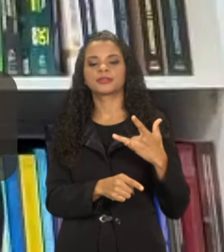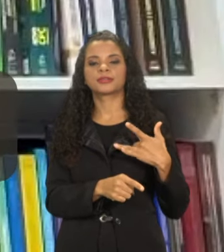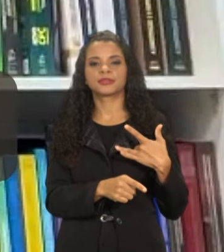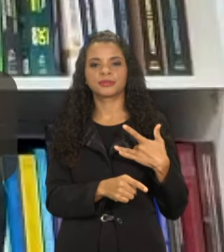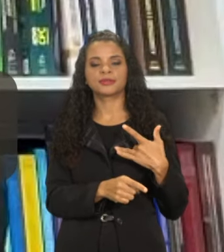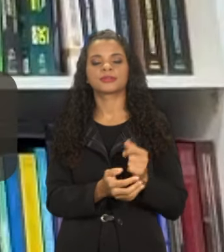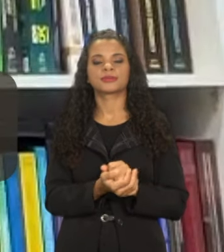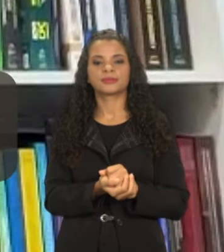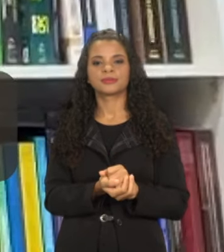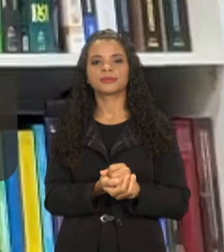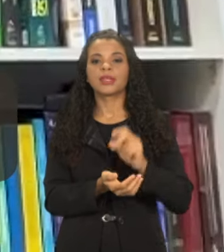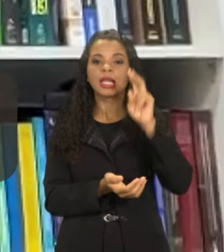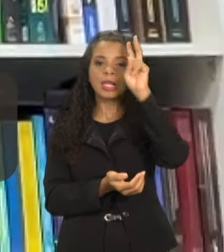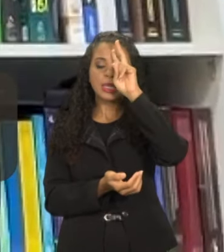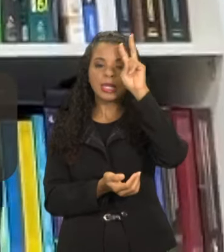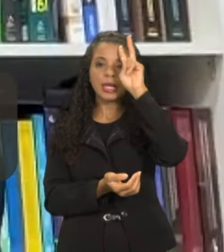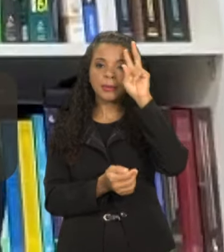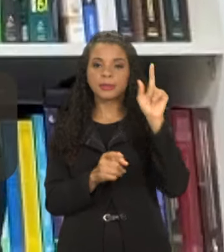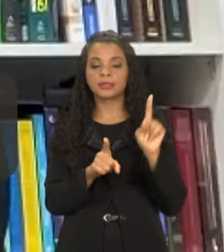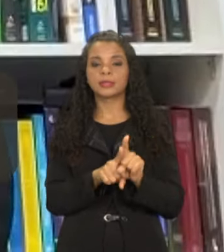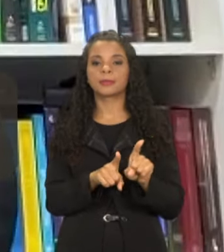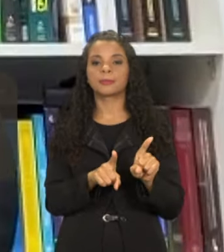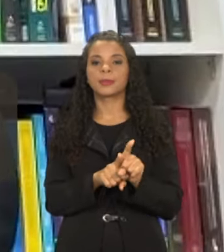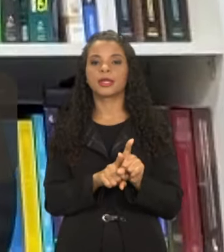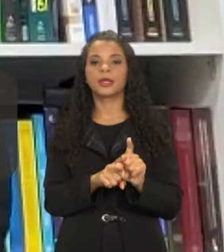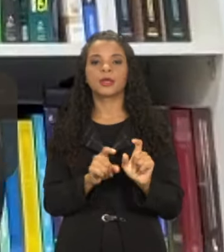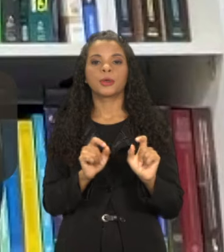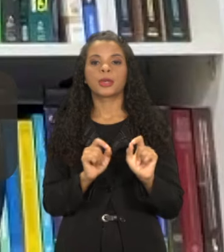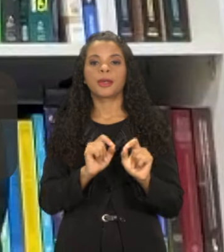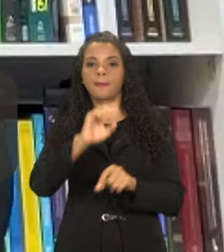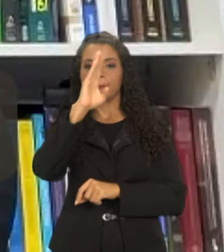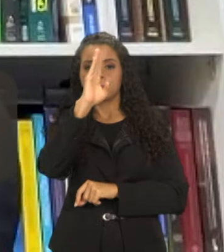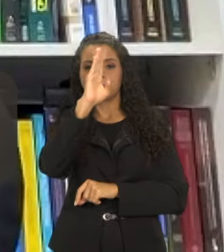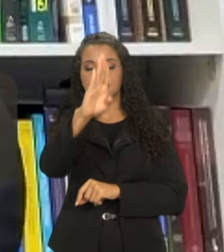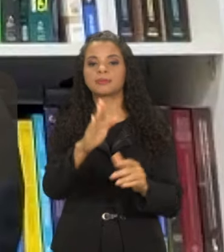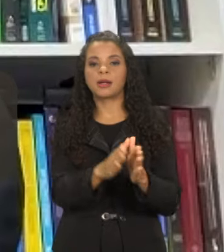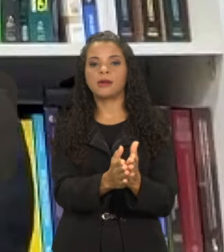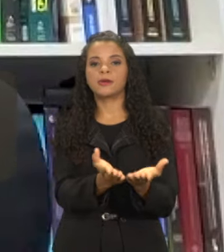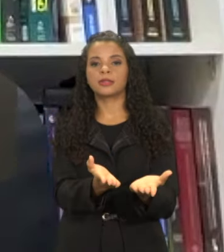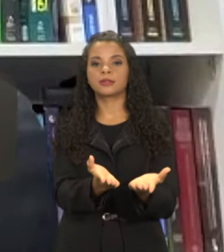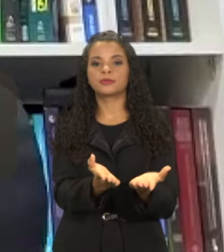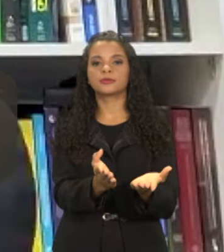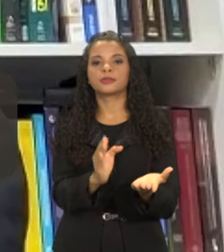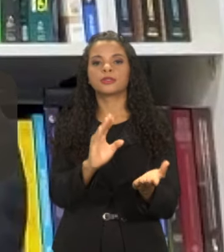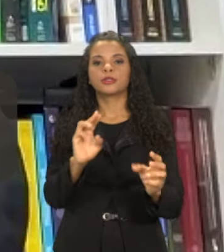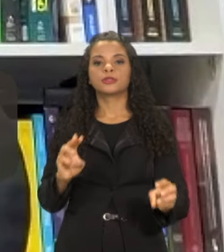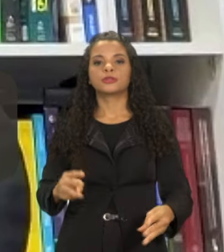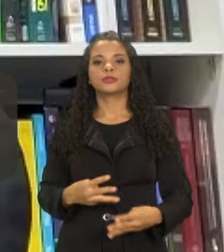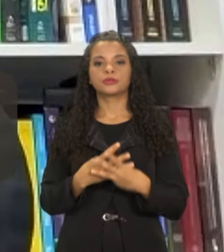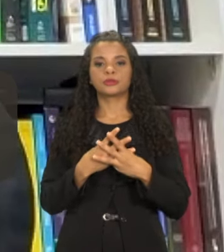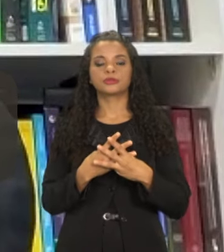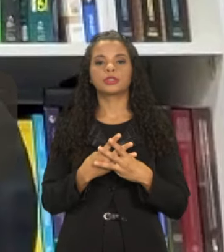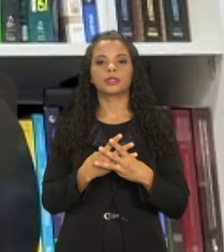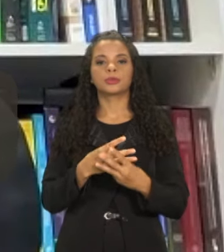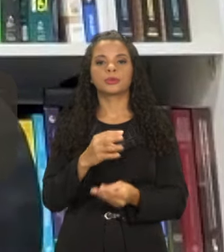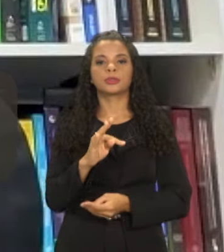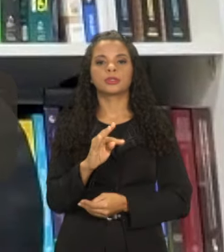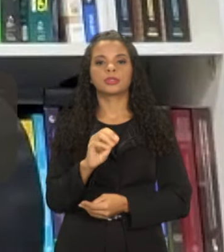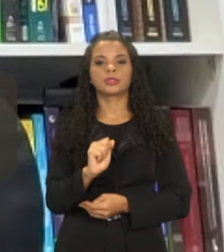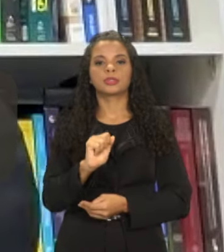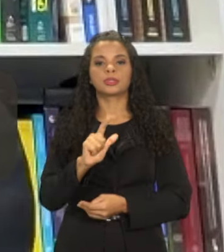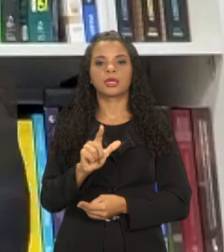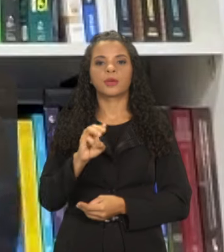também no Talmud, que é a principal lei judaica, quem salva uma vida salva toda a